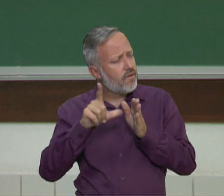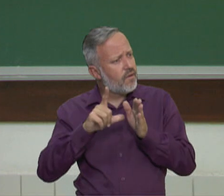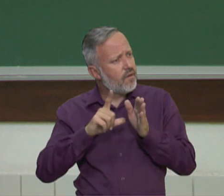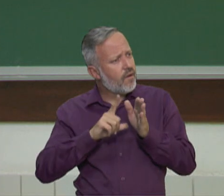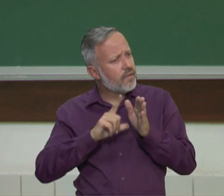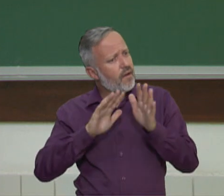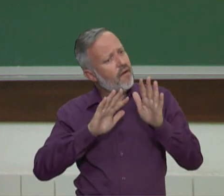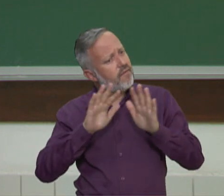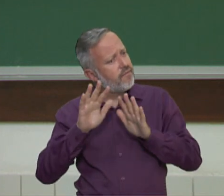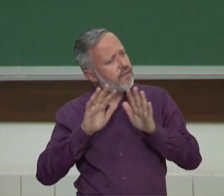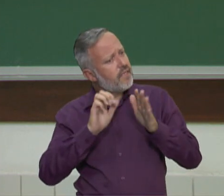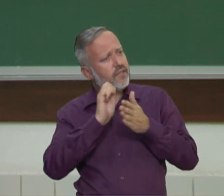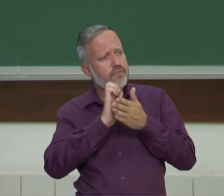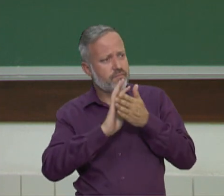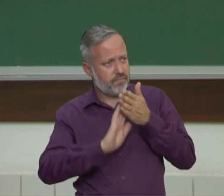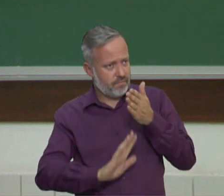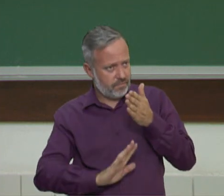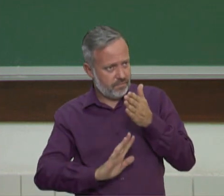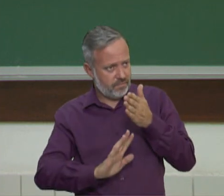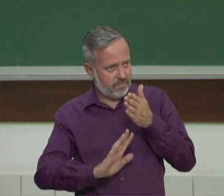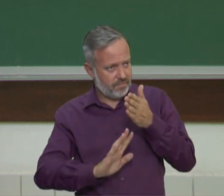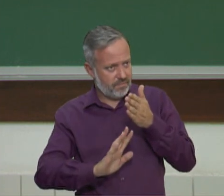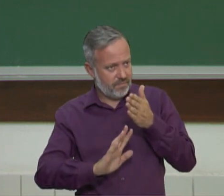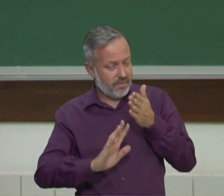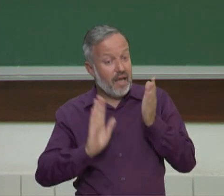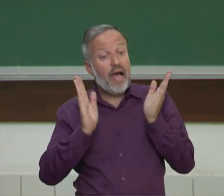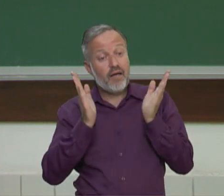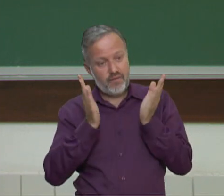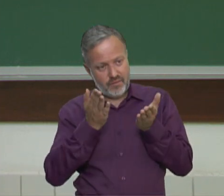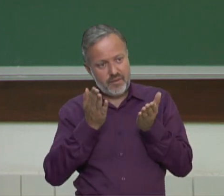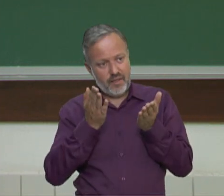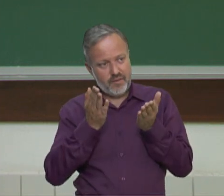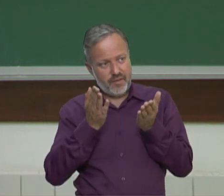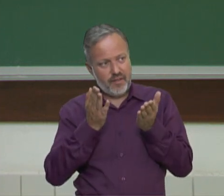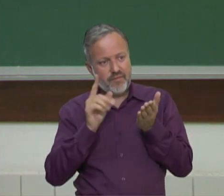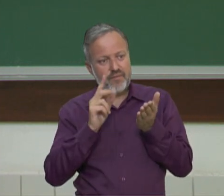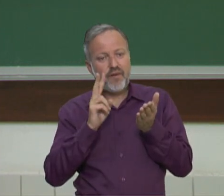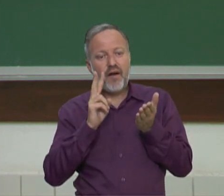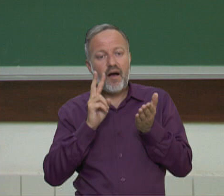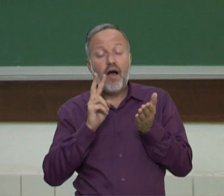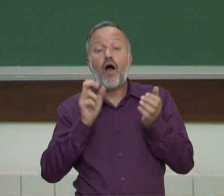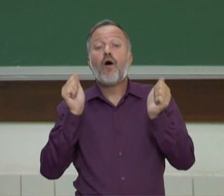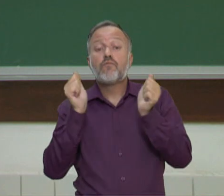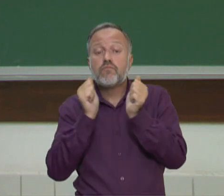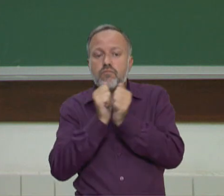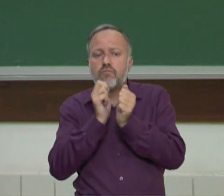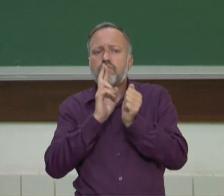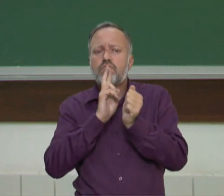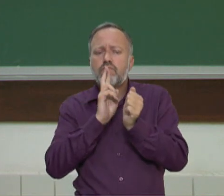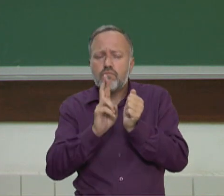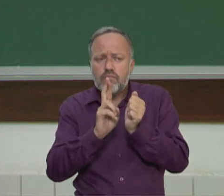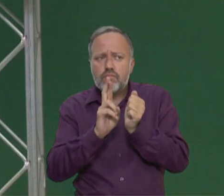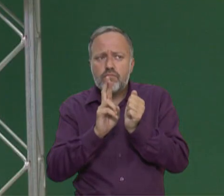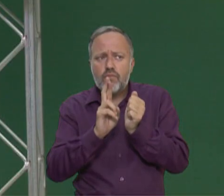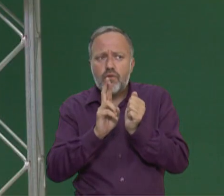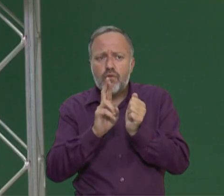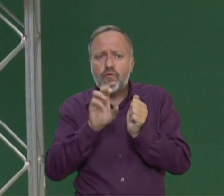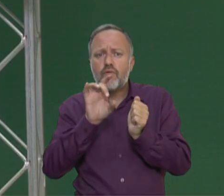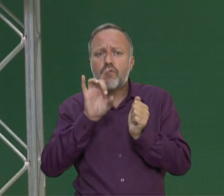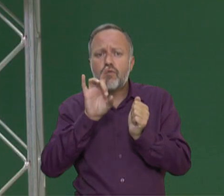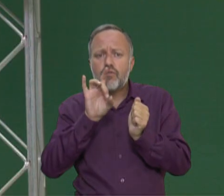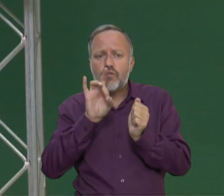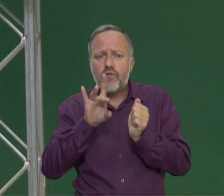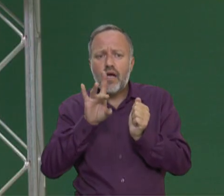variação de exercício. A questão já vai estar feita para você, a sentença vai estar prontinha. Você